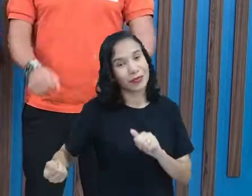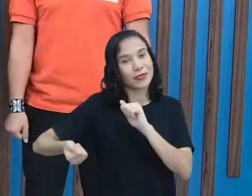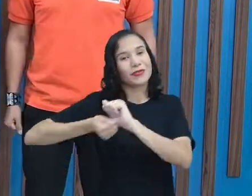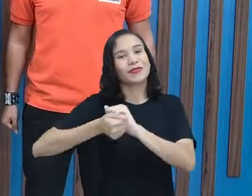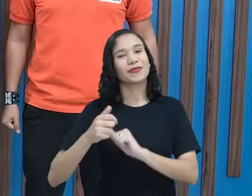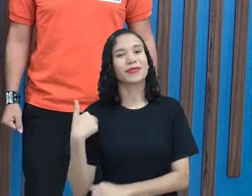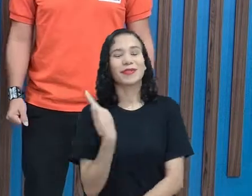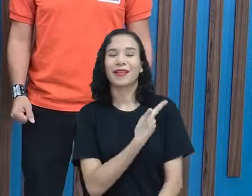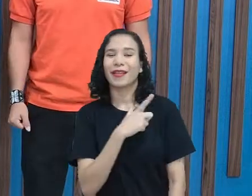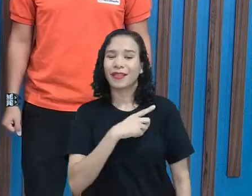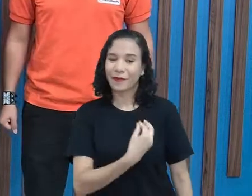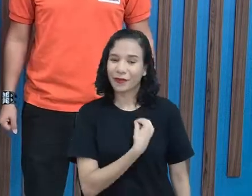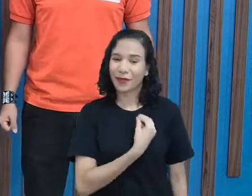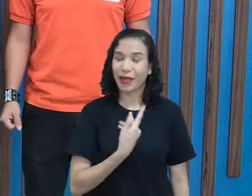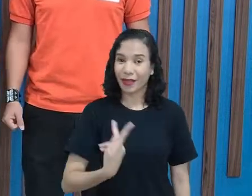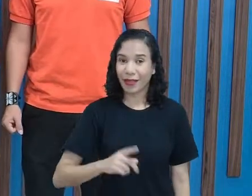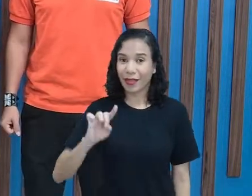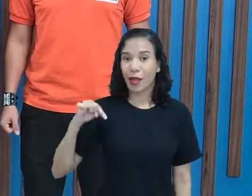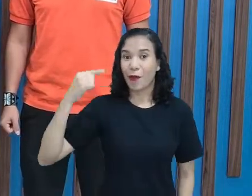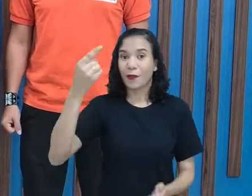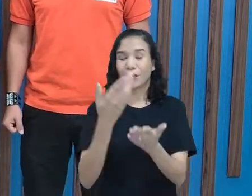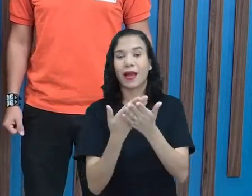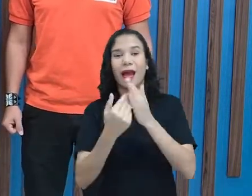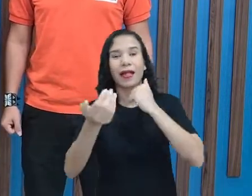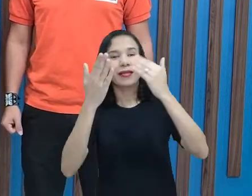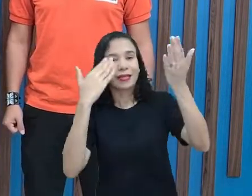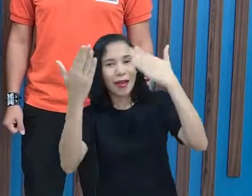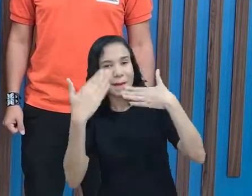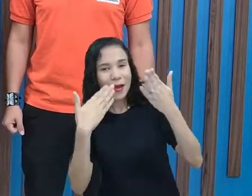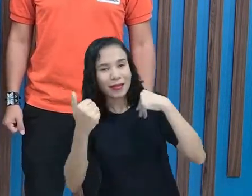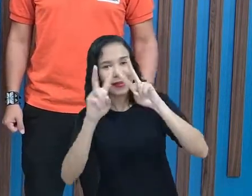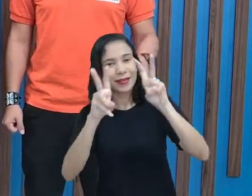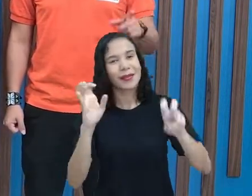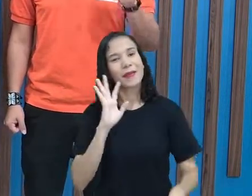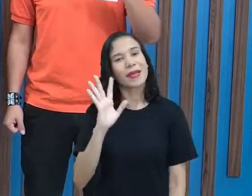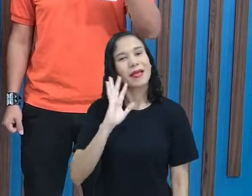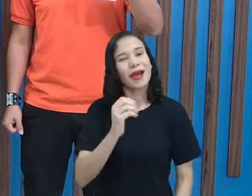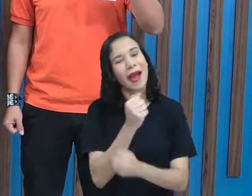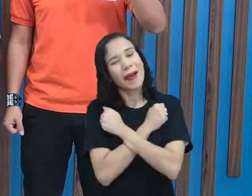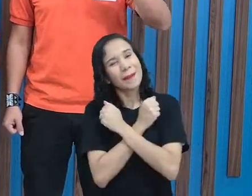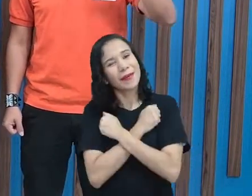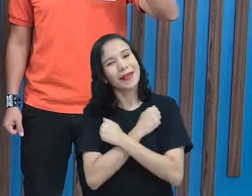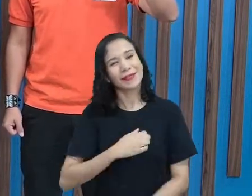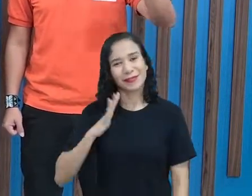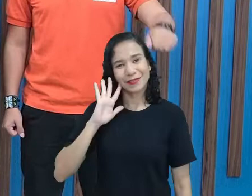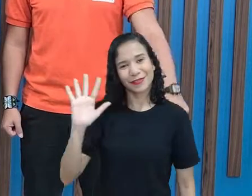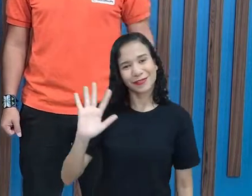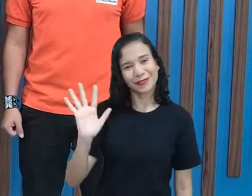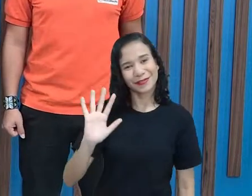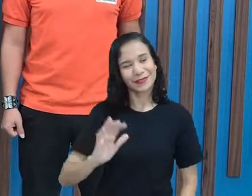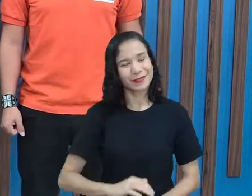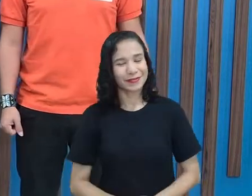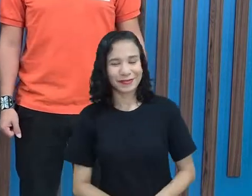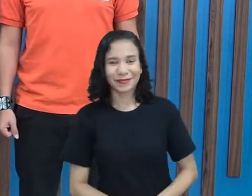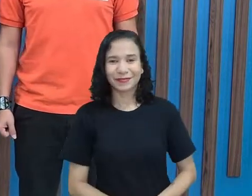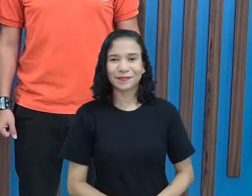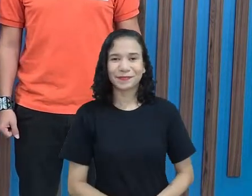importante. para na próxima aula a gente continuar debatendo temas bacanas como esse. Um abraço, Beleza, minha gente. gente. Valeu, tchau, tchau.